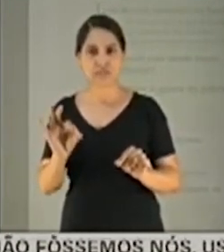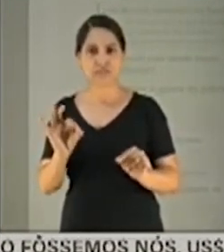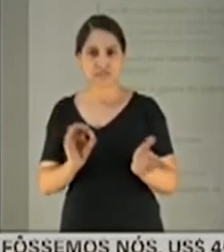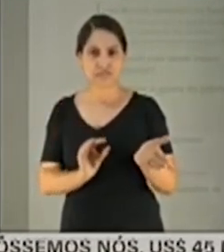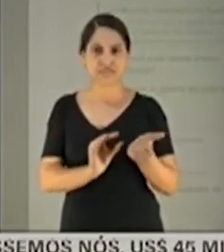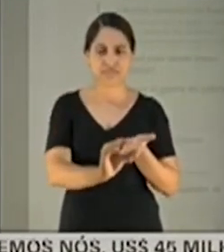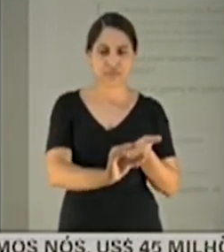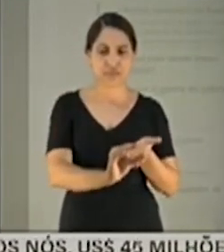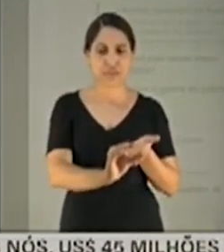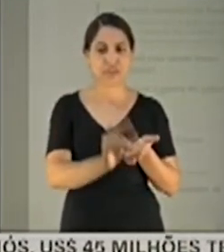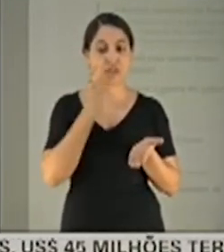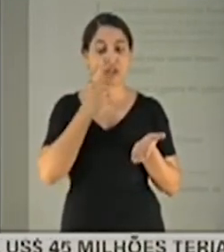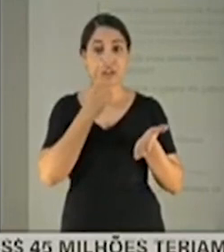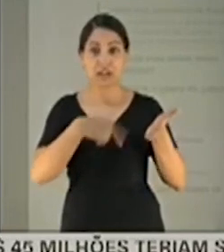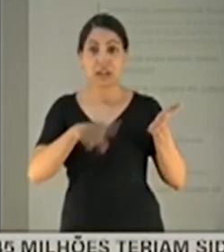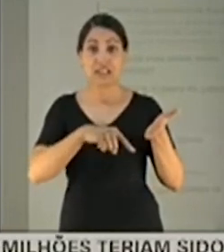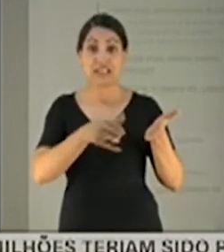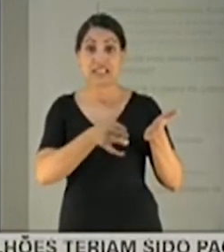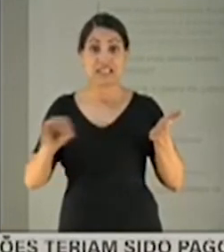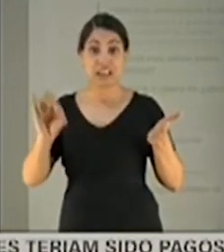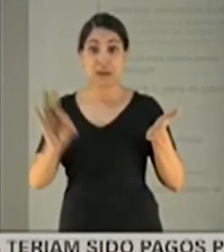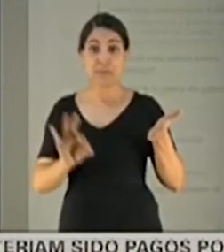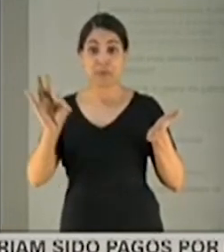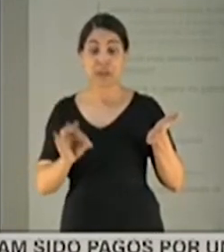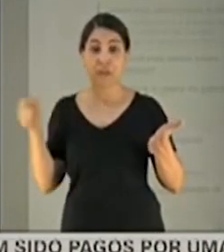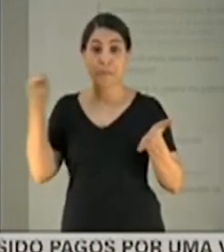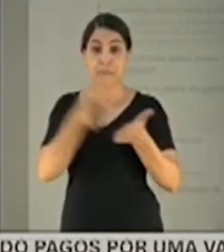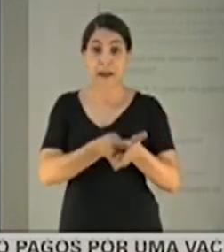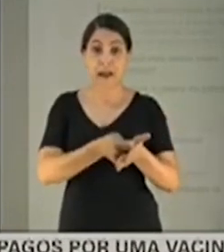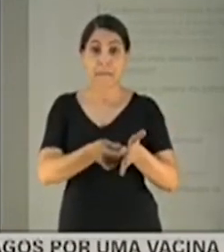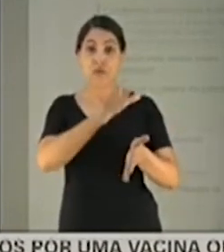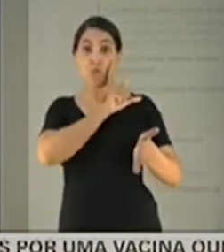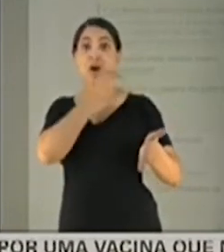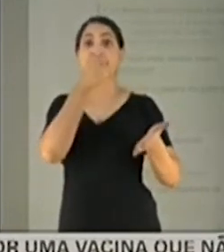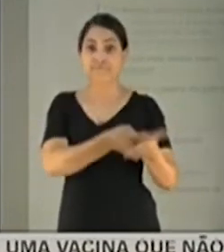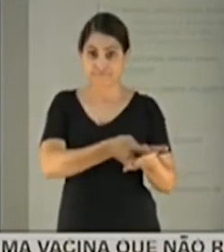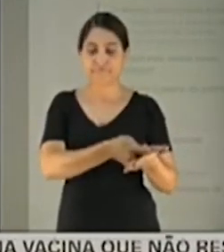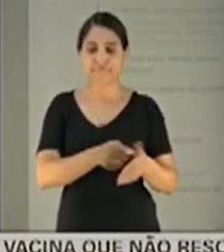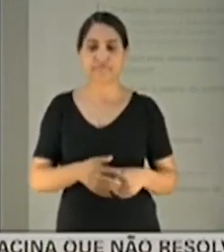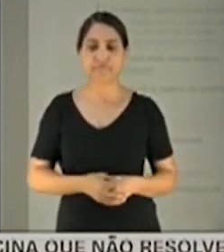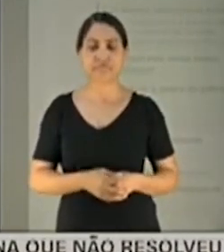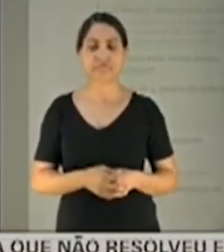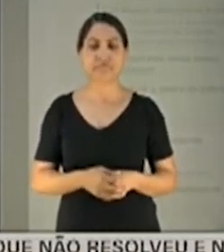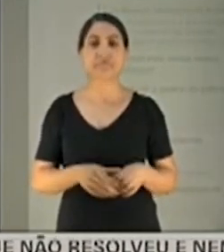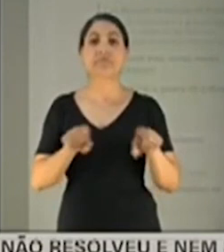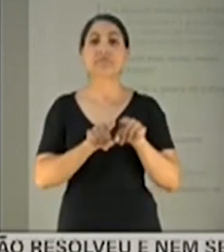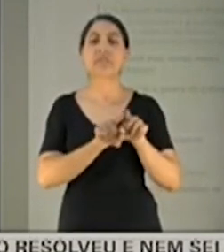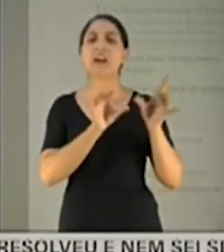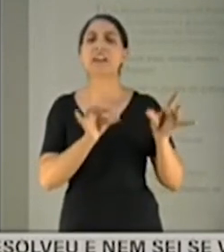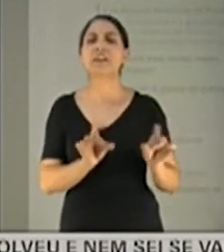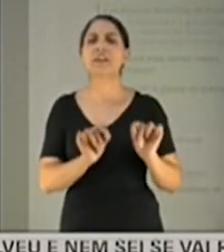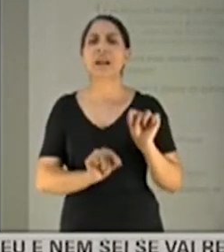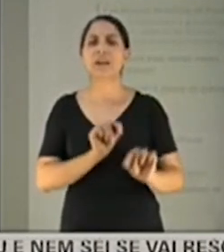para você ver. 100% antecipado o pagamento. Outro detalhe é que o Incoterm, que é o